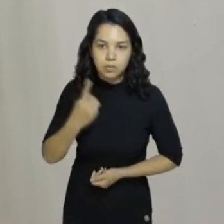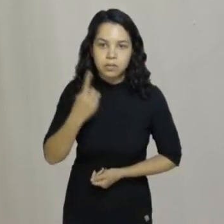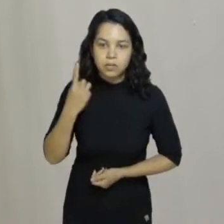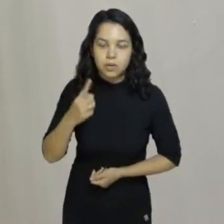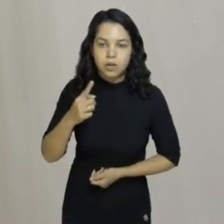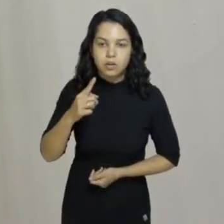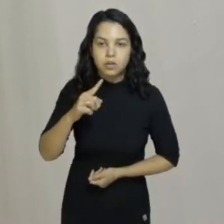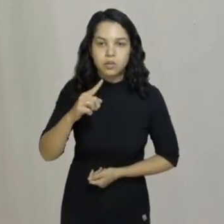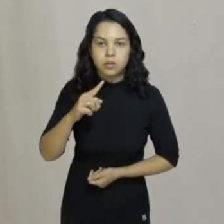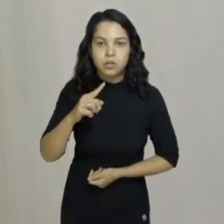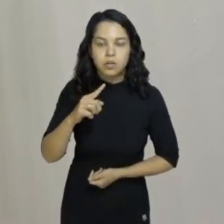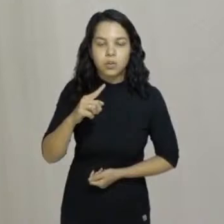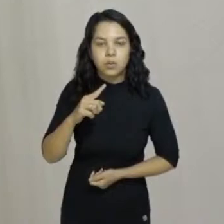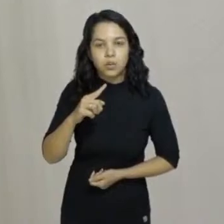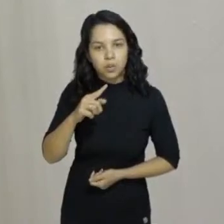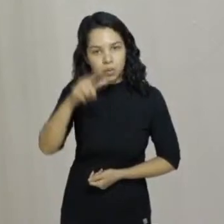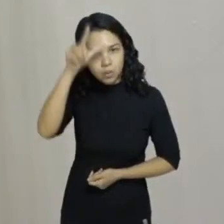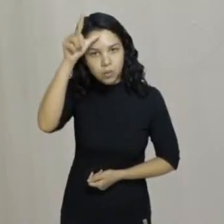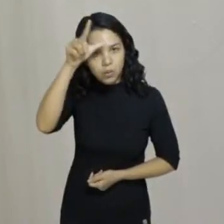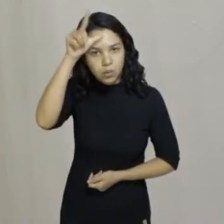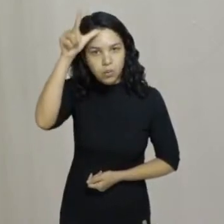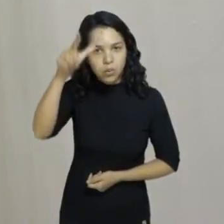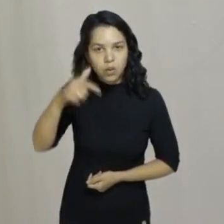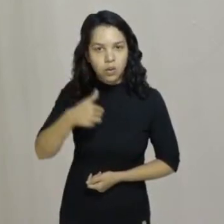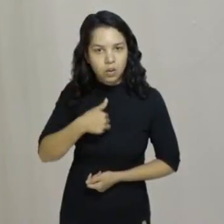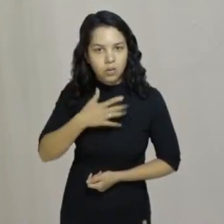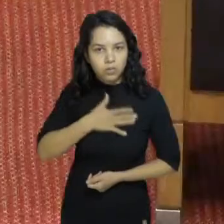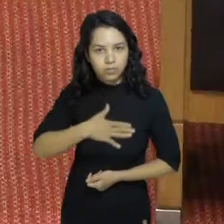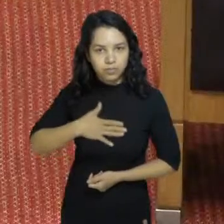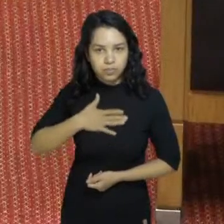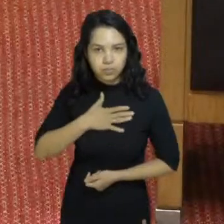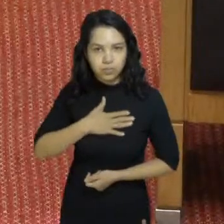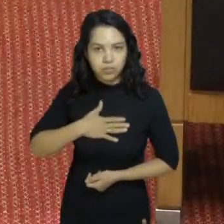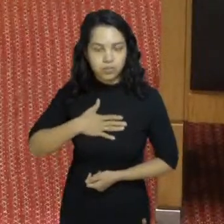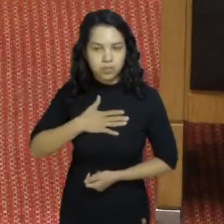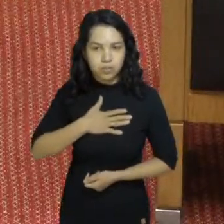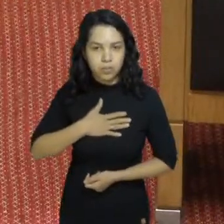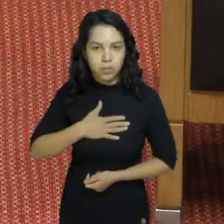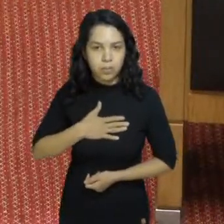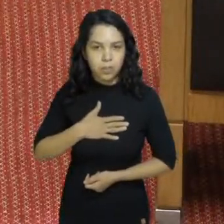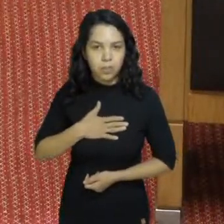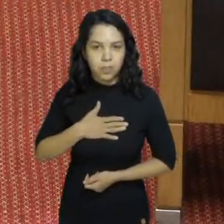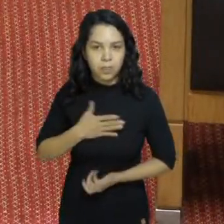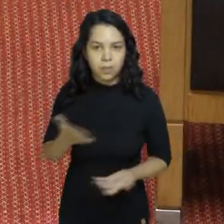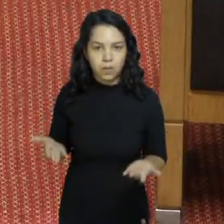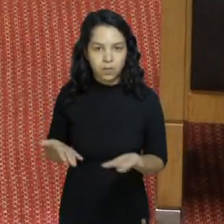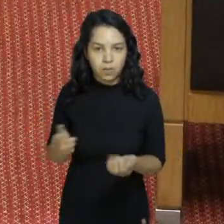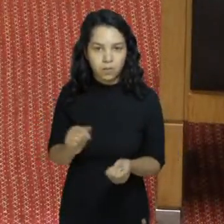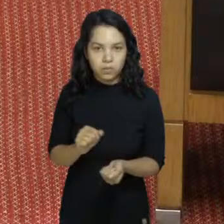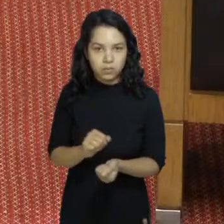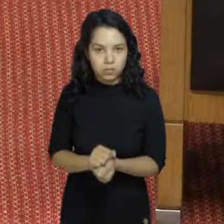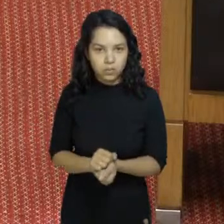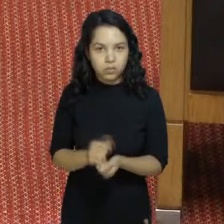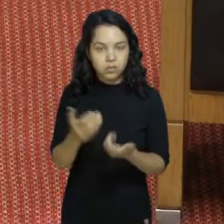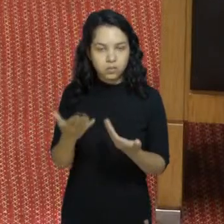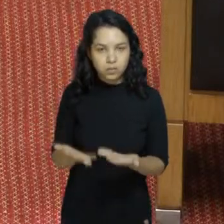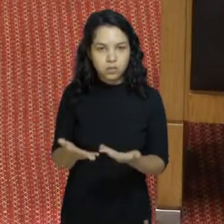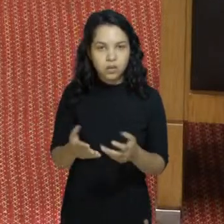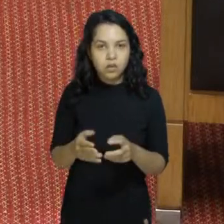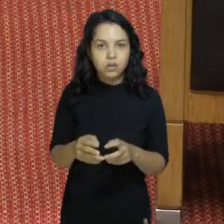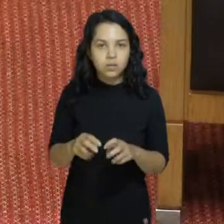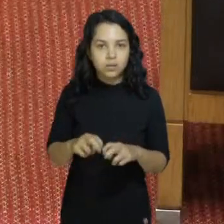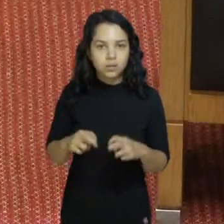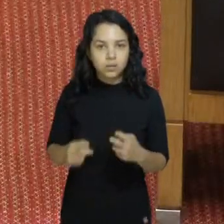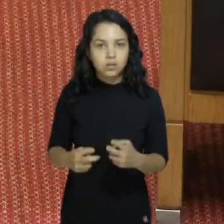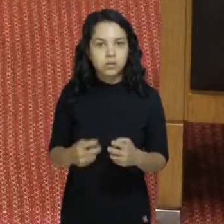Eu tenho a satisfação e a honra de poder estar contigo hoje compondo a comissão